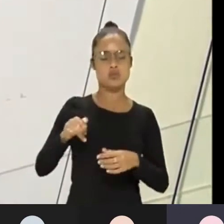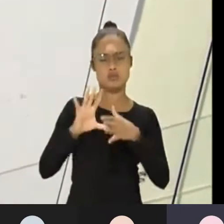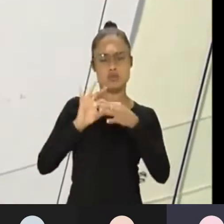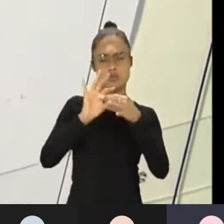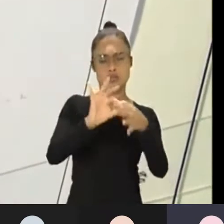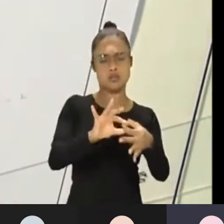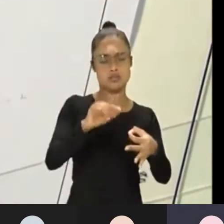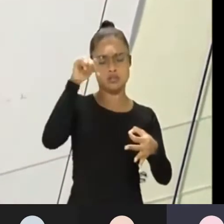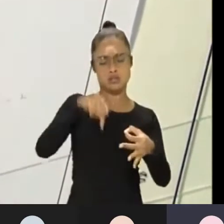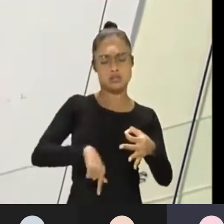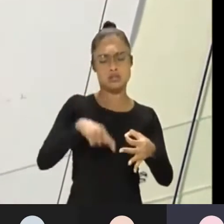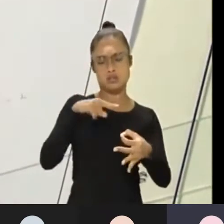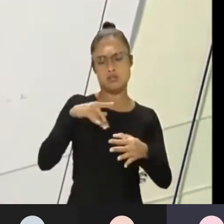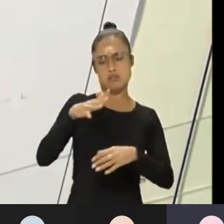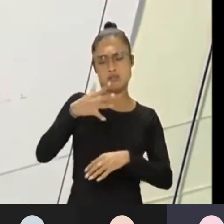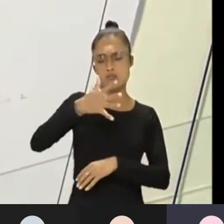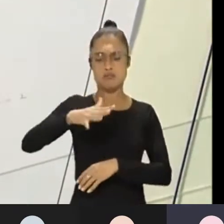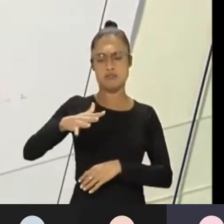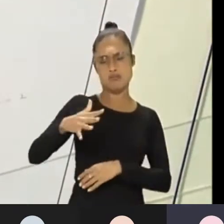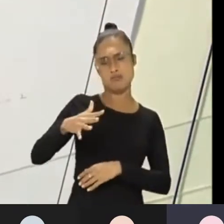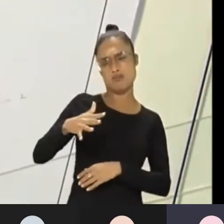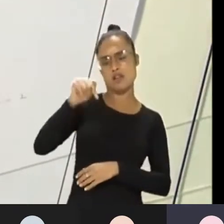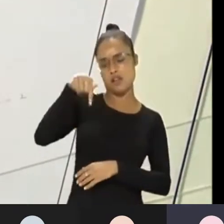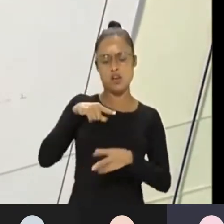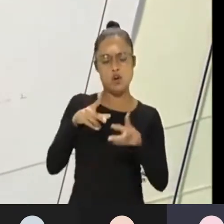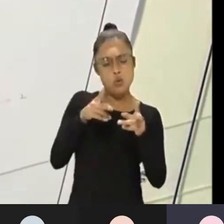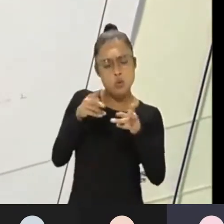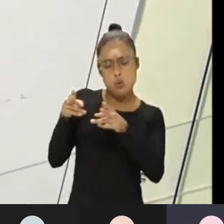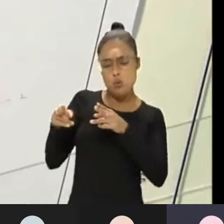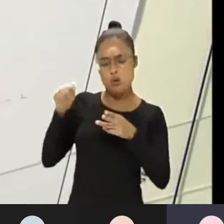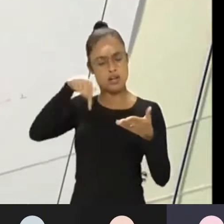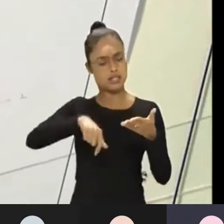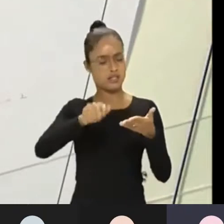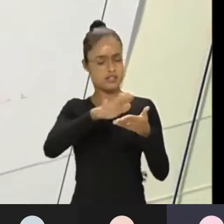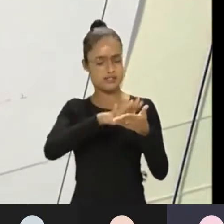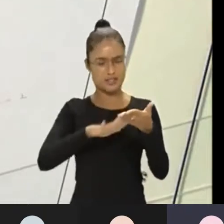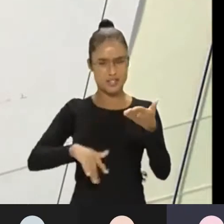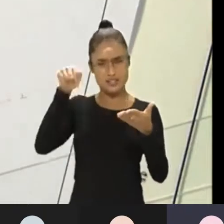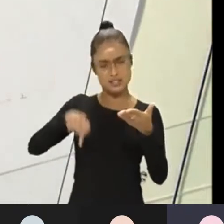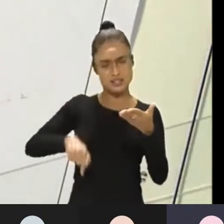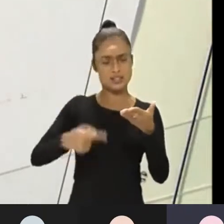a esse procedimento 1 que nós realizamos. E por meio desses